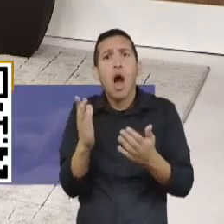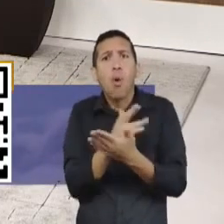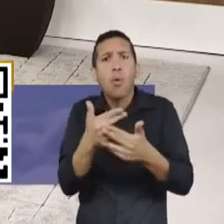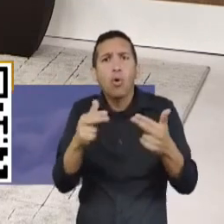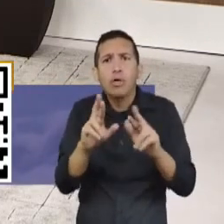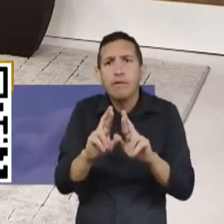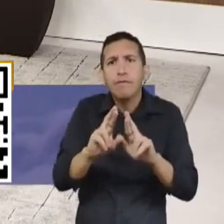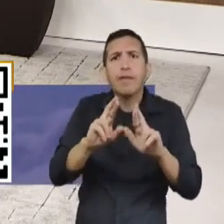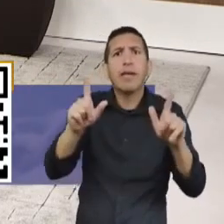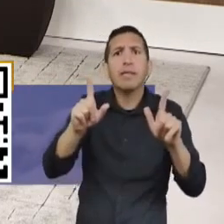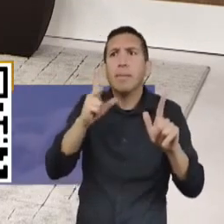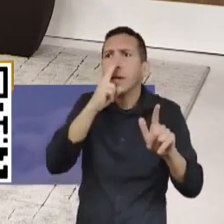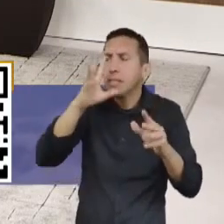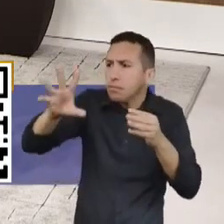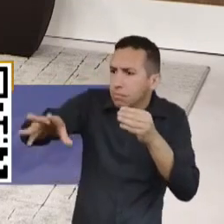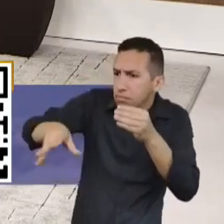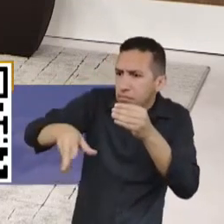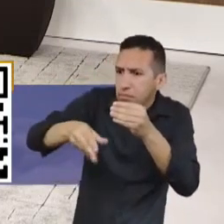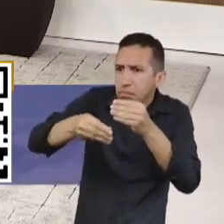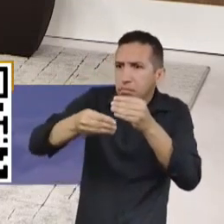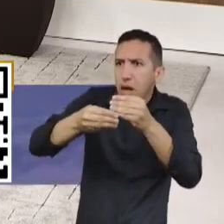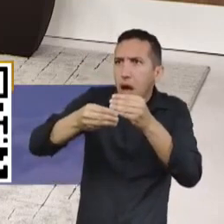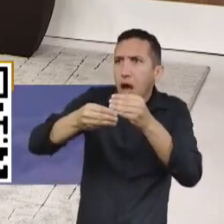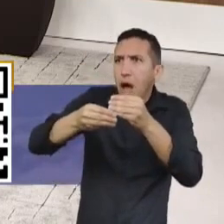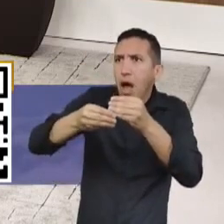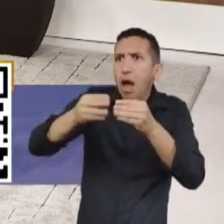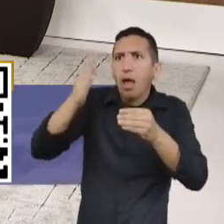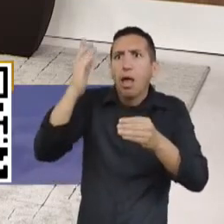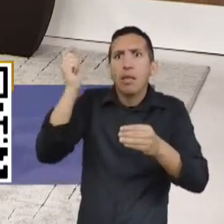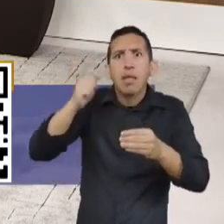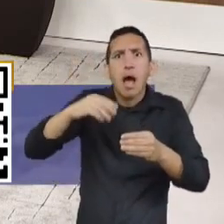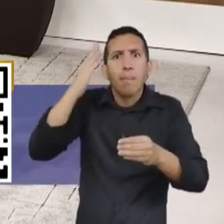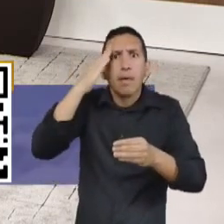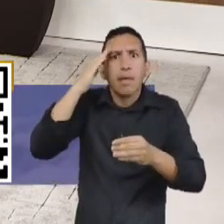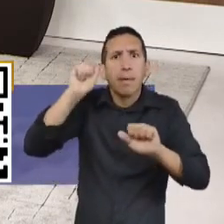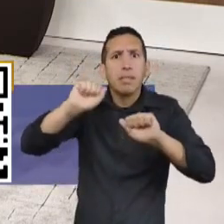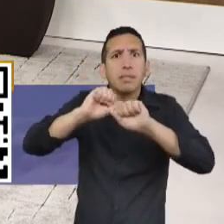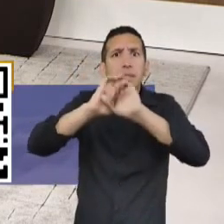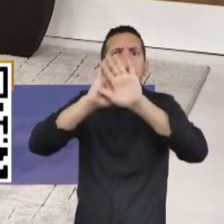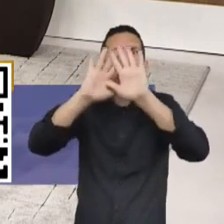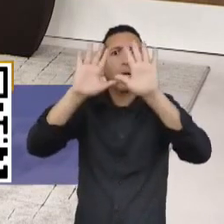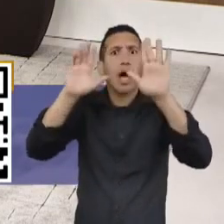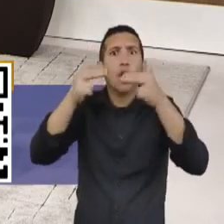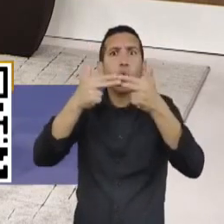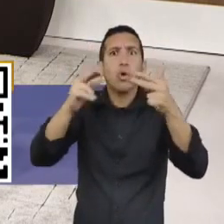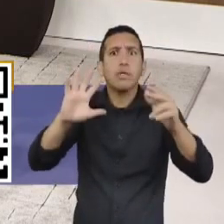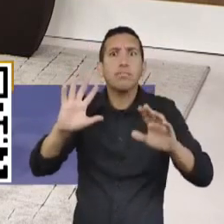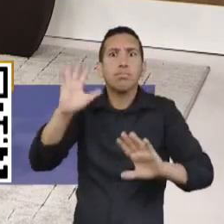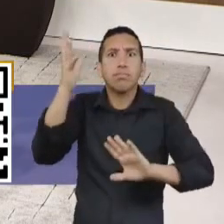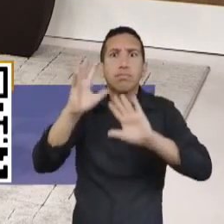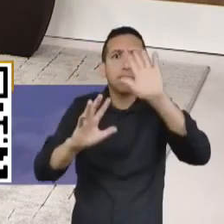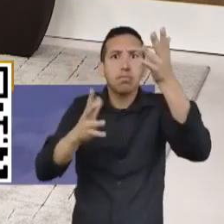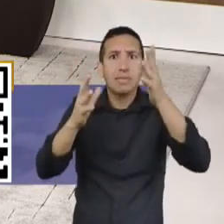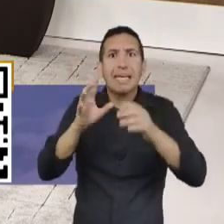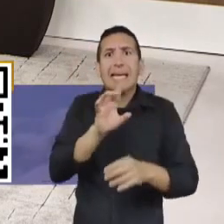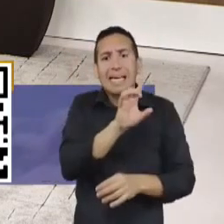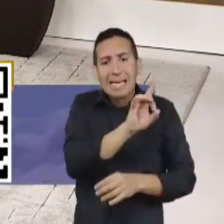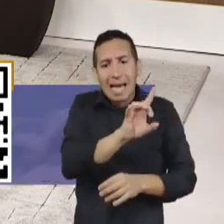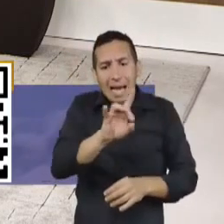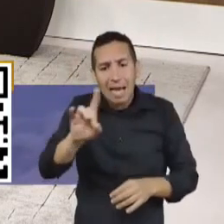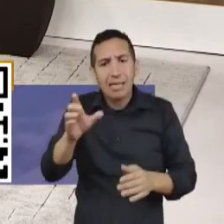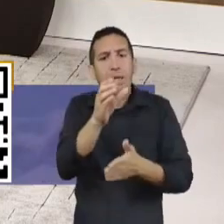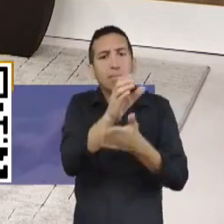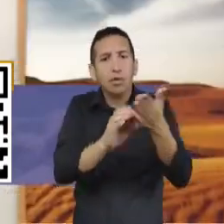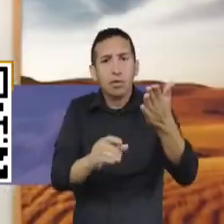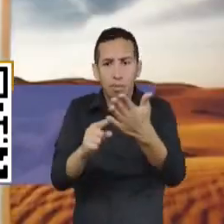elementos novos que agregam novos novos novos entendimentos novas novos acontecimentos a cada capítulo EA